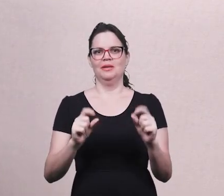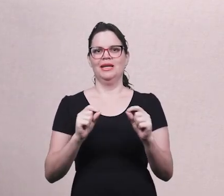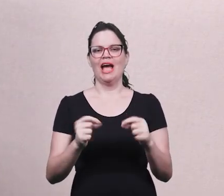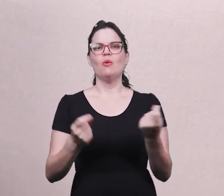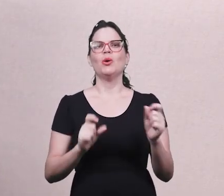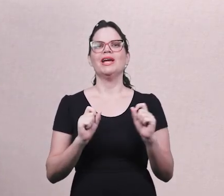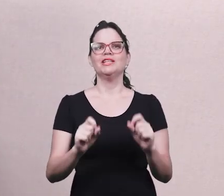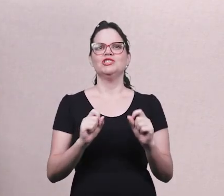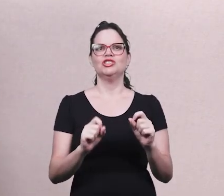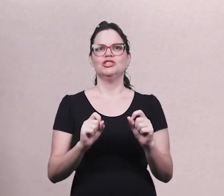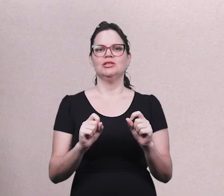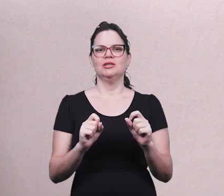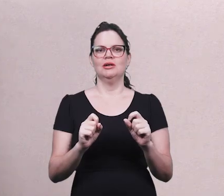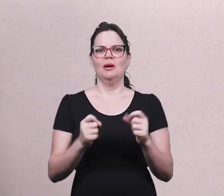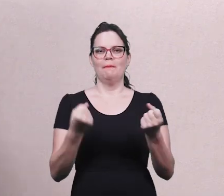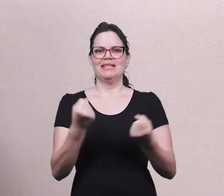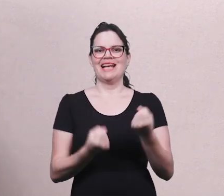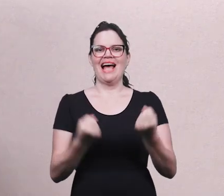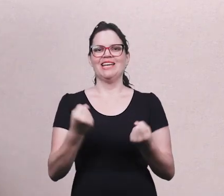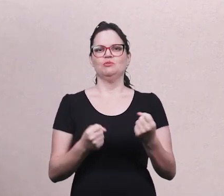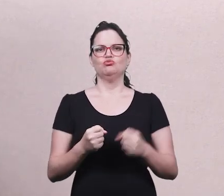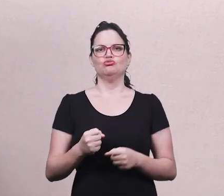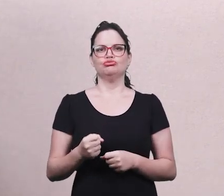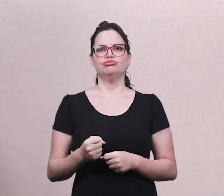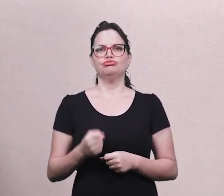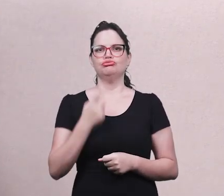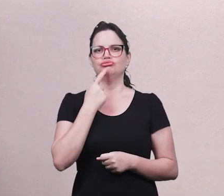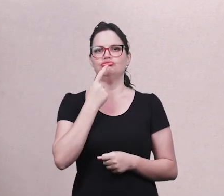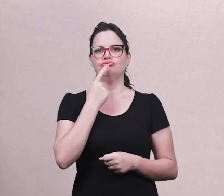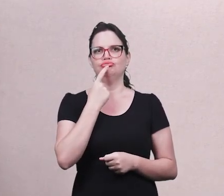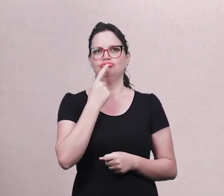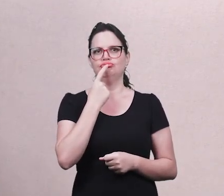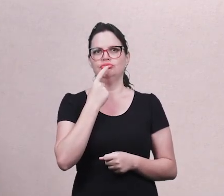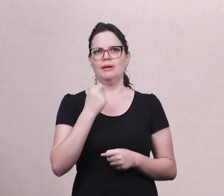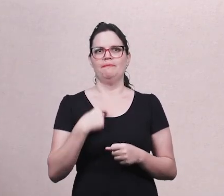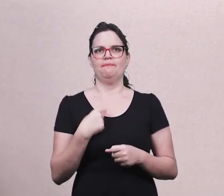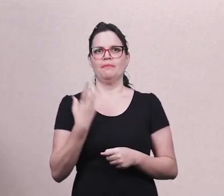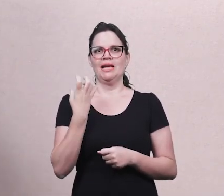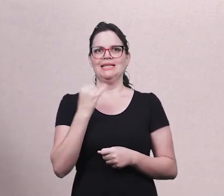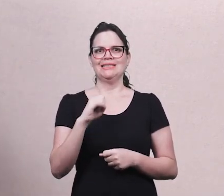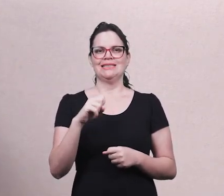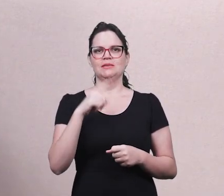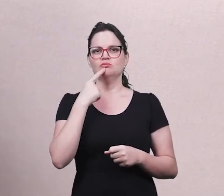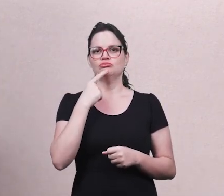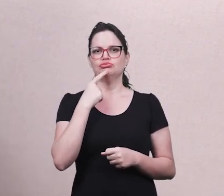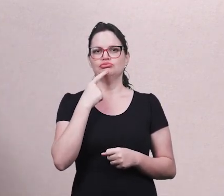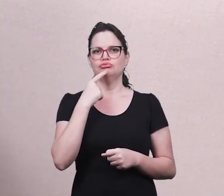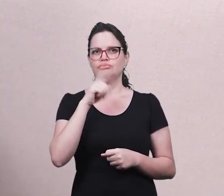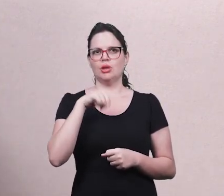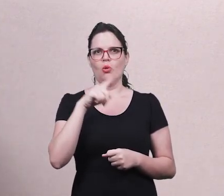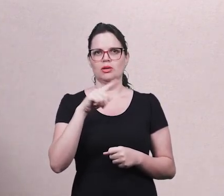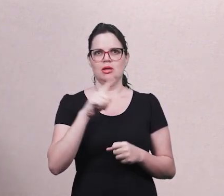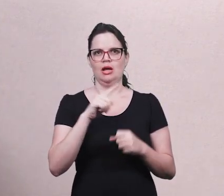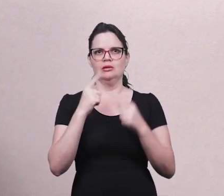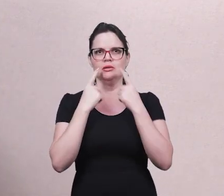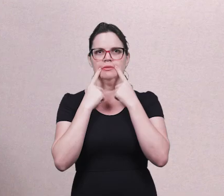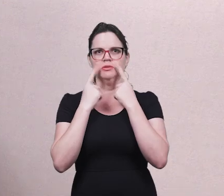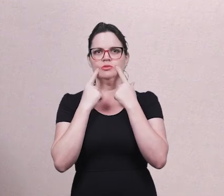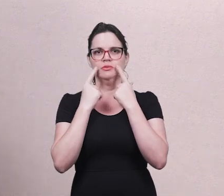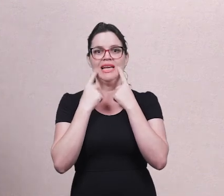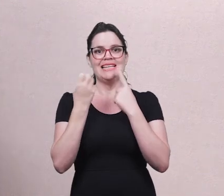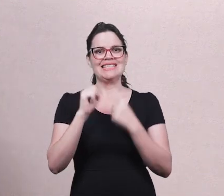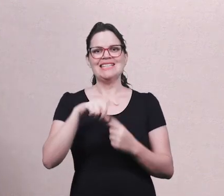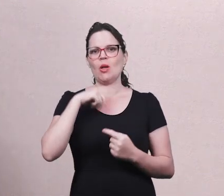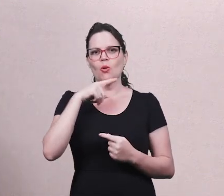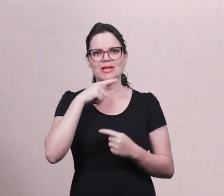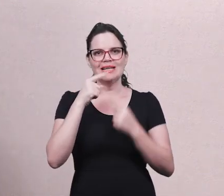brincar de fazer de carrinho, que é vibrar os lábios ou a língua. Então se você tem dificuldade de vibrar o lábio, você coloca